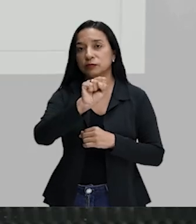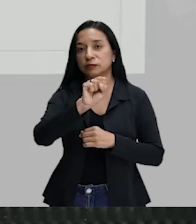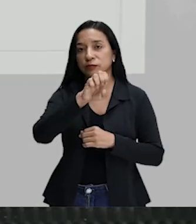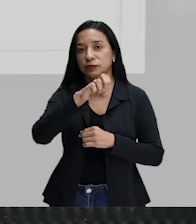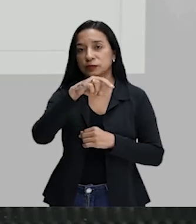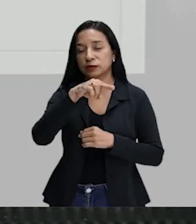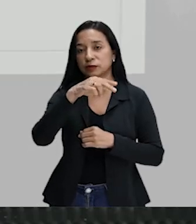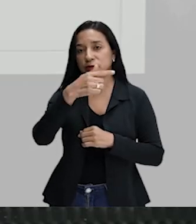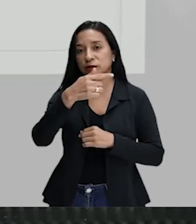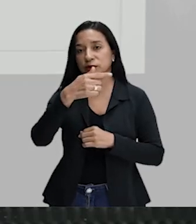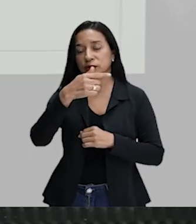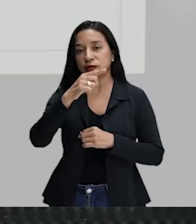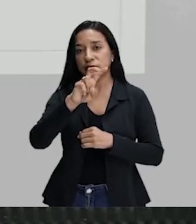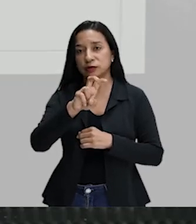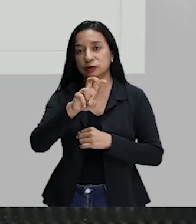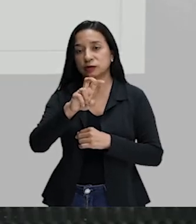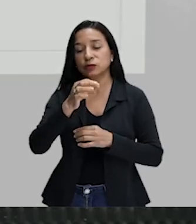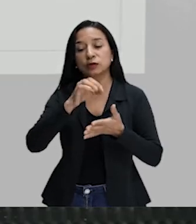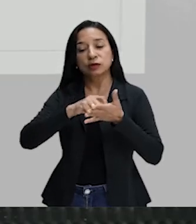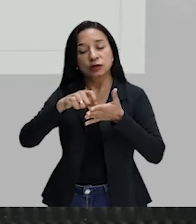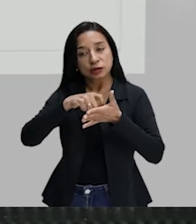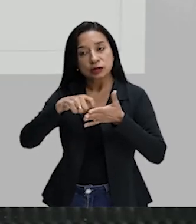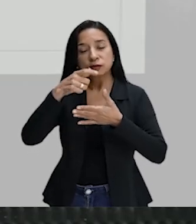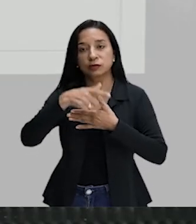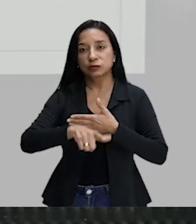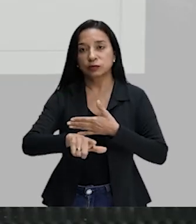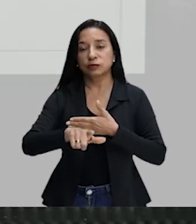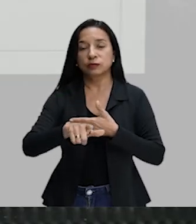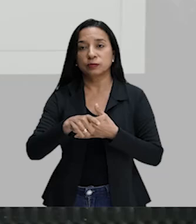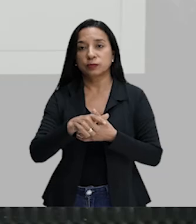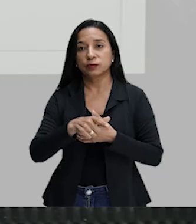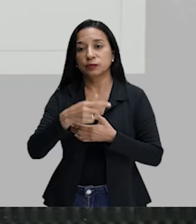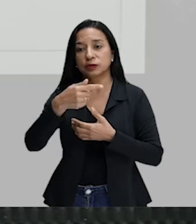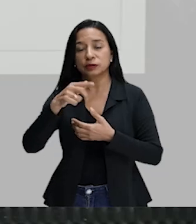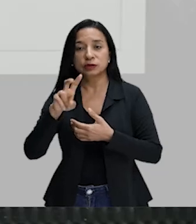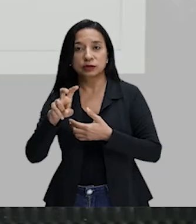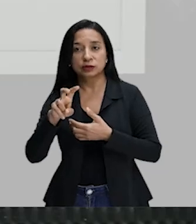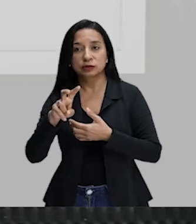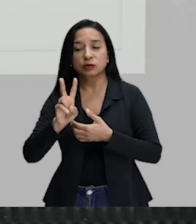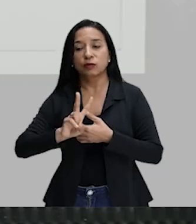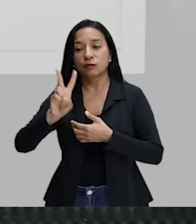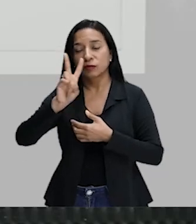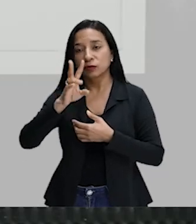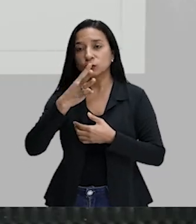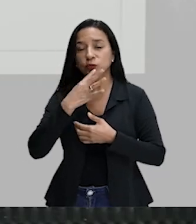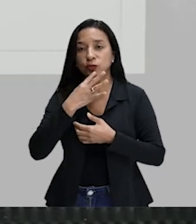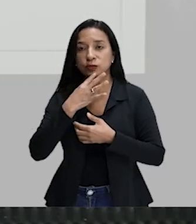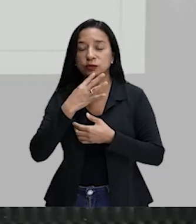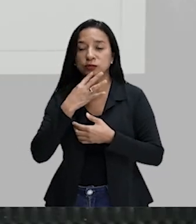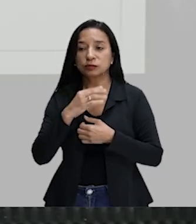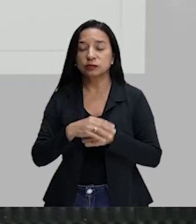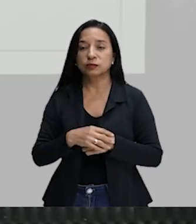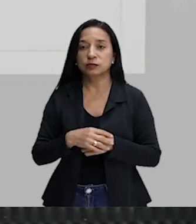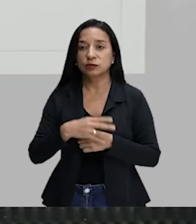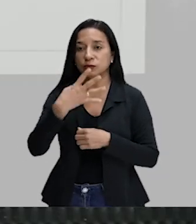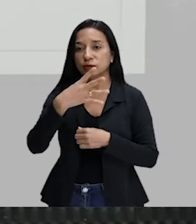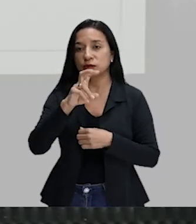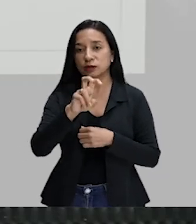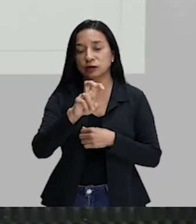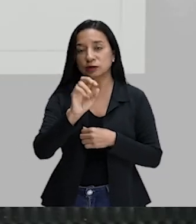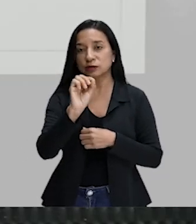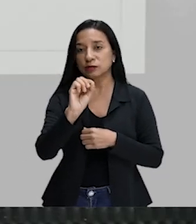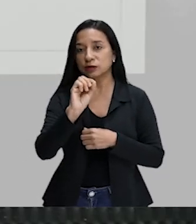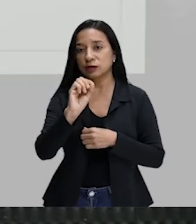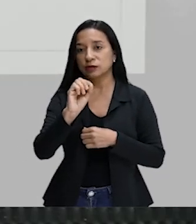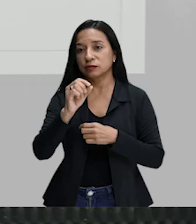já escrevo de novo na forma 75, aí esse aqui são valores conhecidos, né? O seno de 45 graus é quem? É raiz